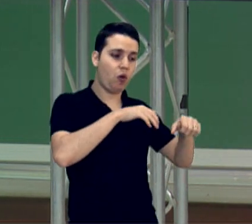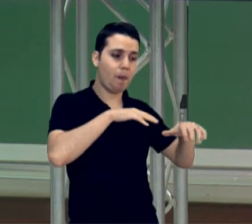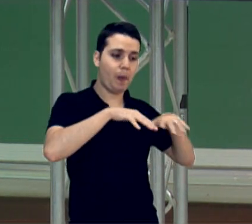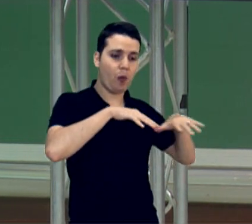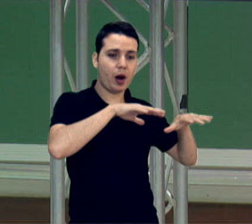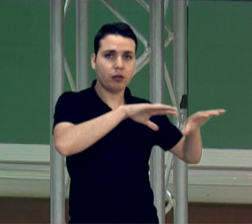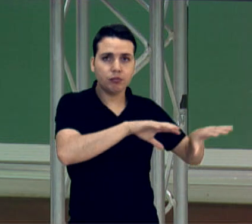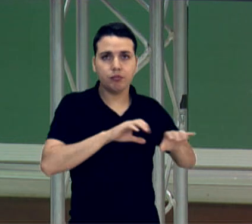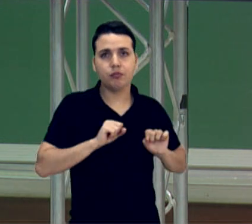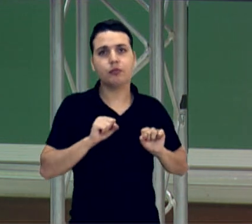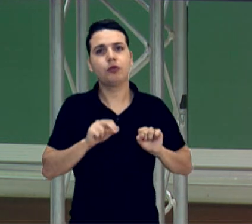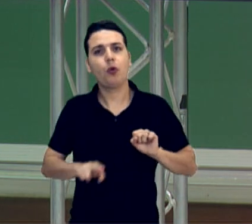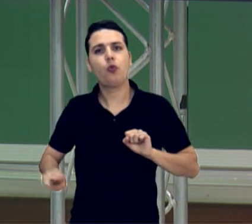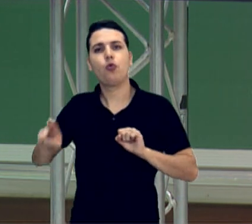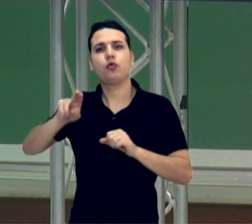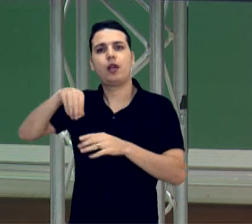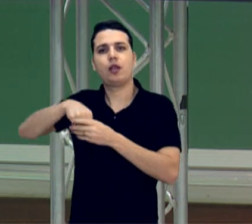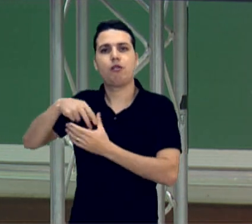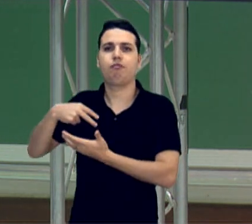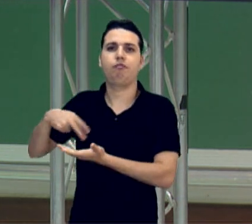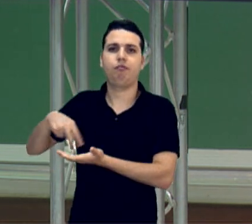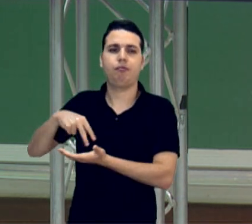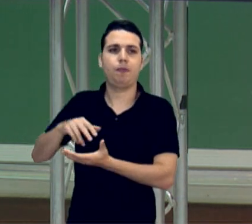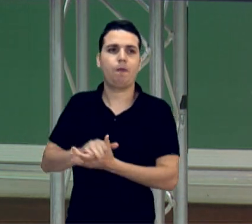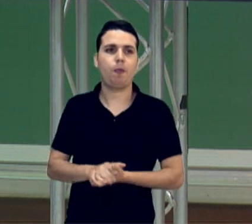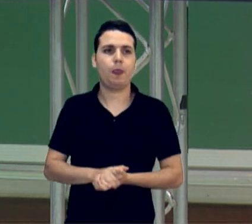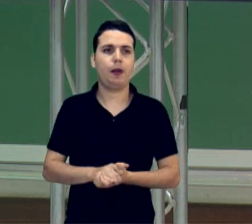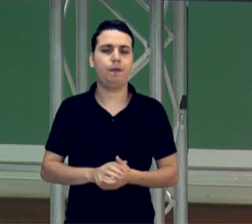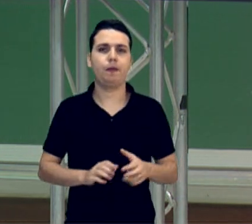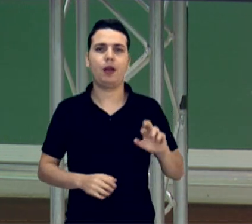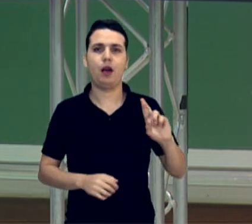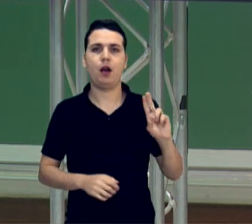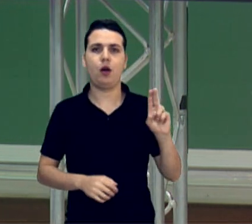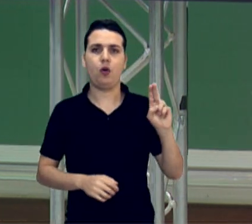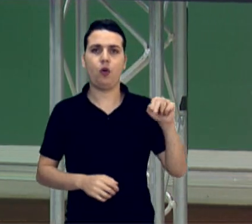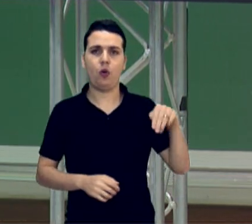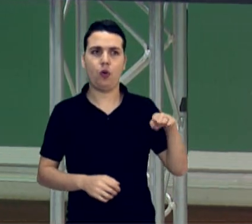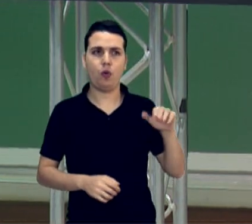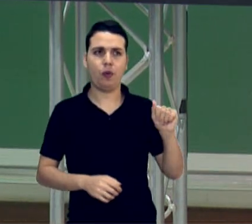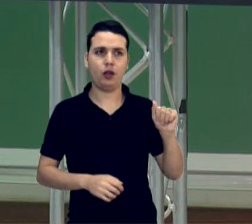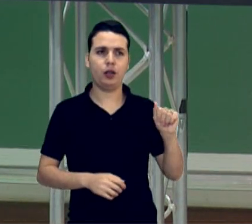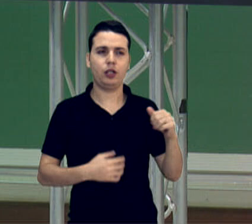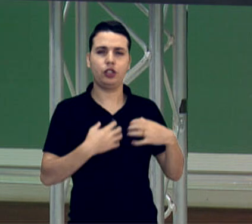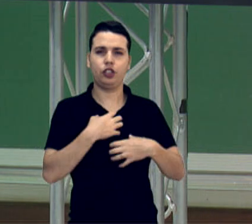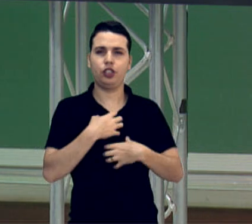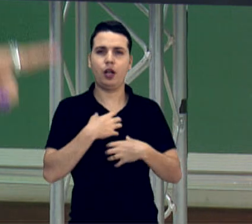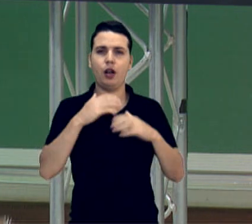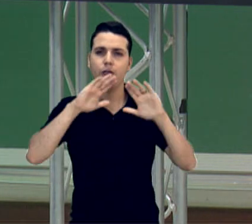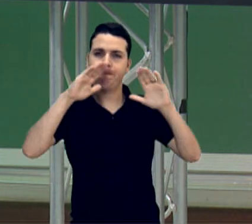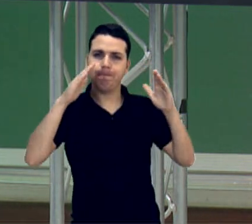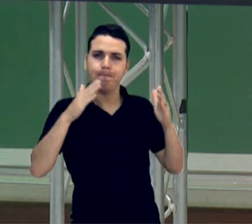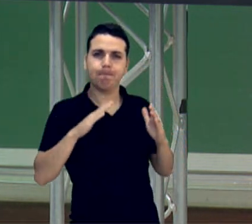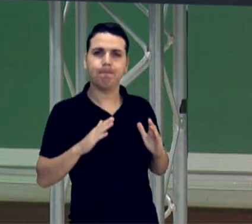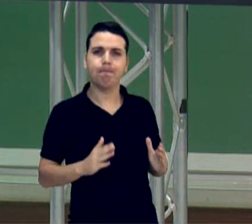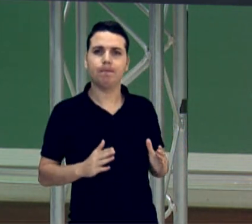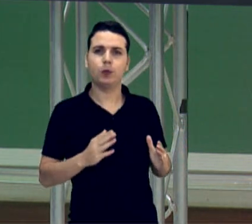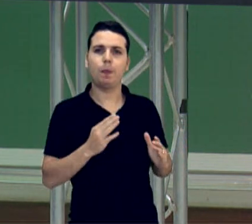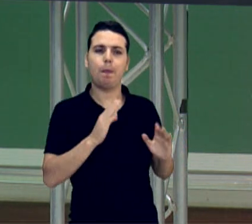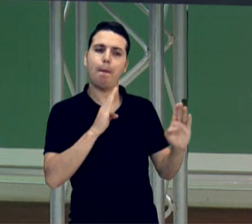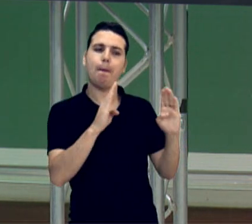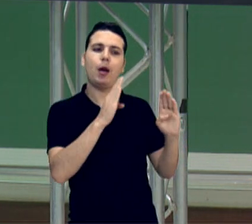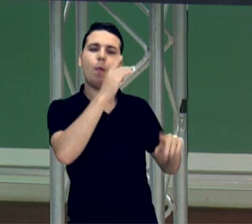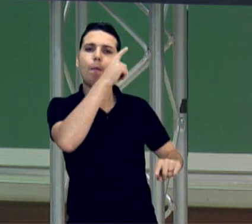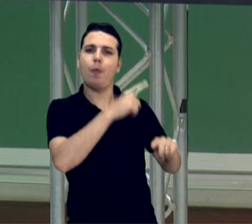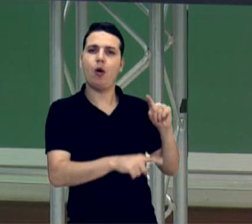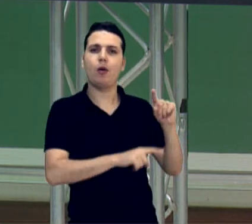modalidade, um novo estilo, uma nova dimensão. A rumba também, que muito sensual, que foi proibida numa